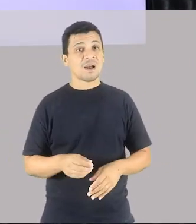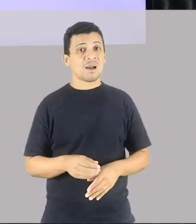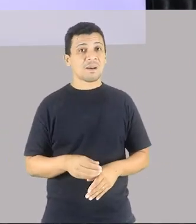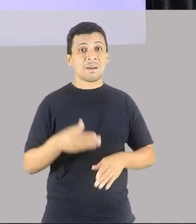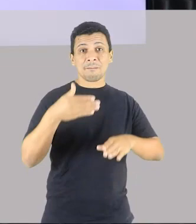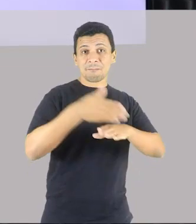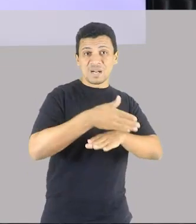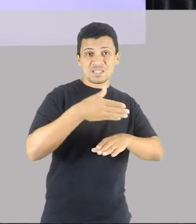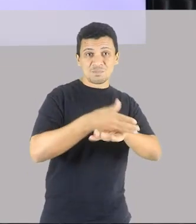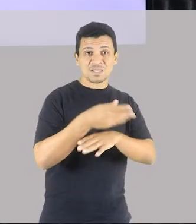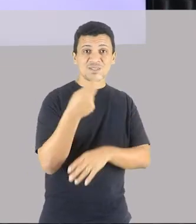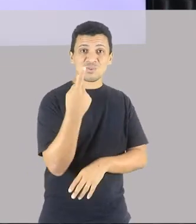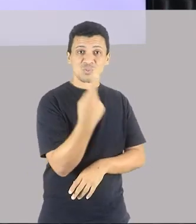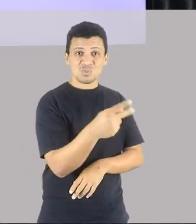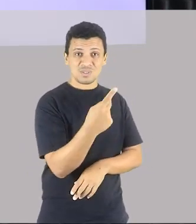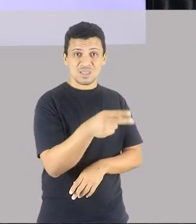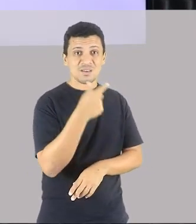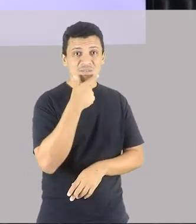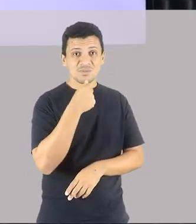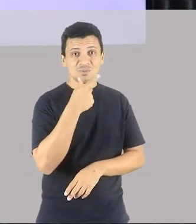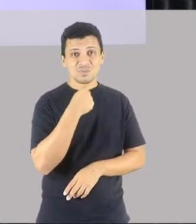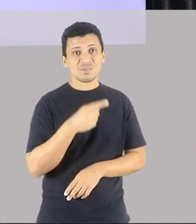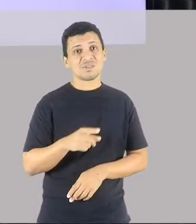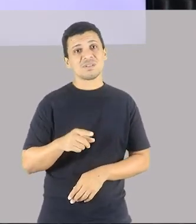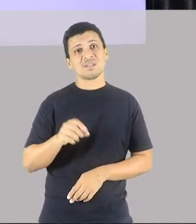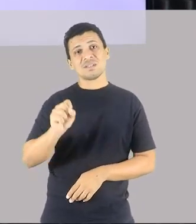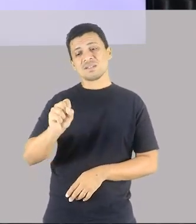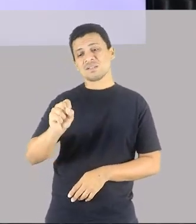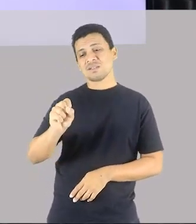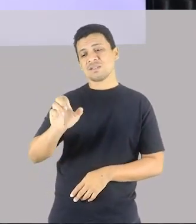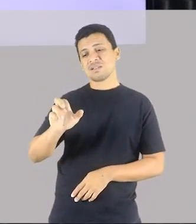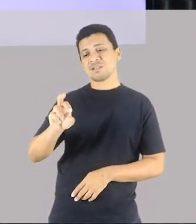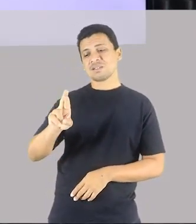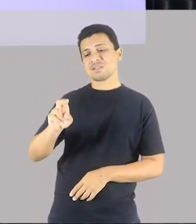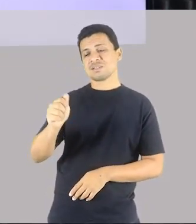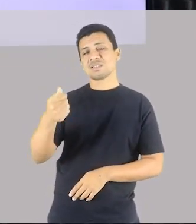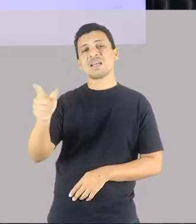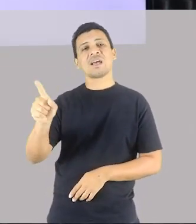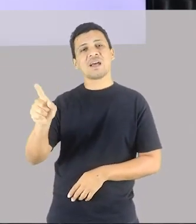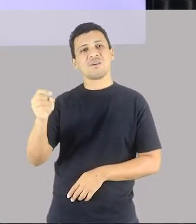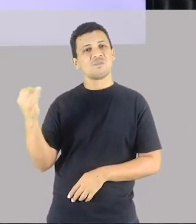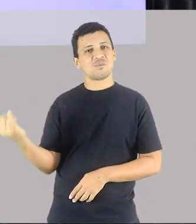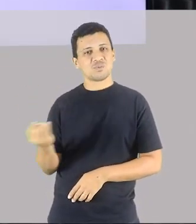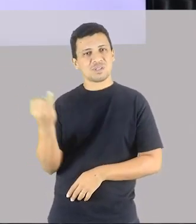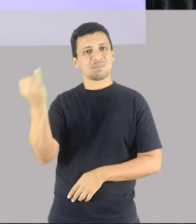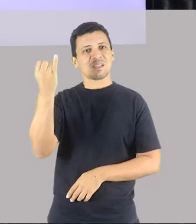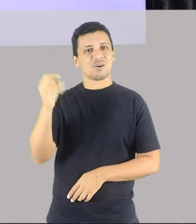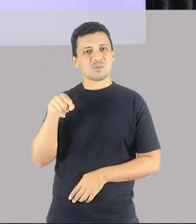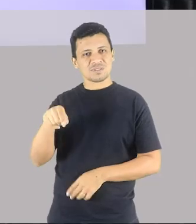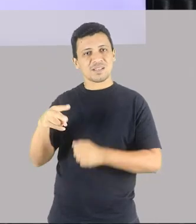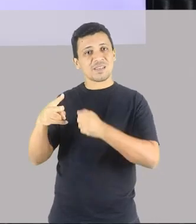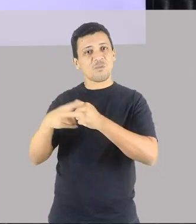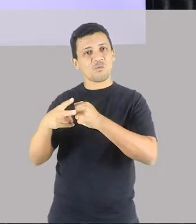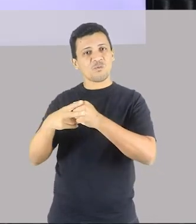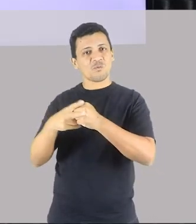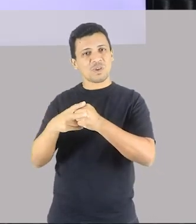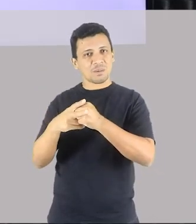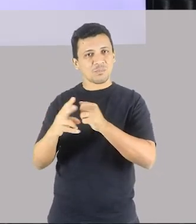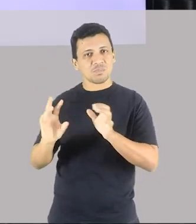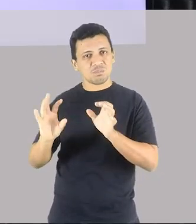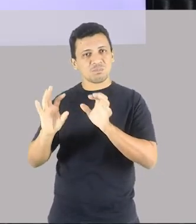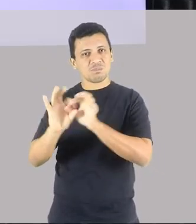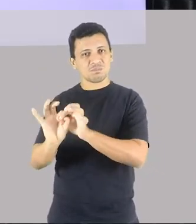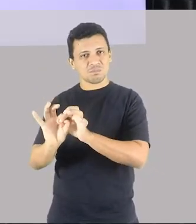será fundamental. Nós temos aqui um caso, um verbo de ligação, o verbo ser, conforme nós já explicamos nas aulas anteriores, tá? Então,